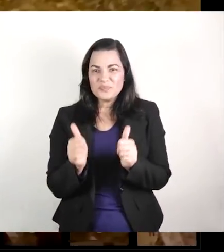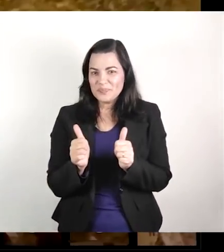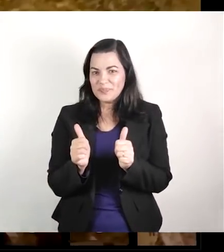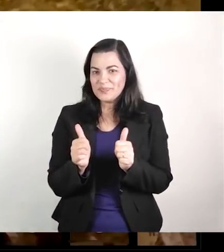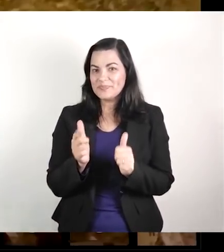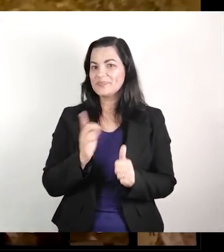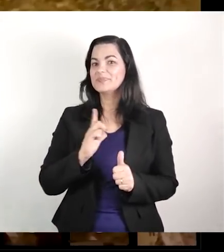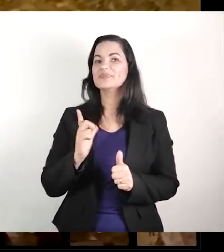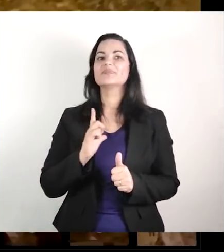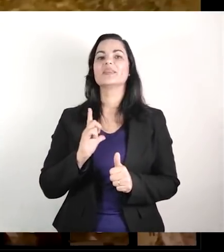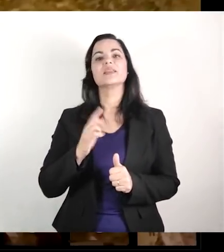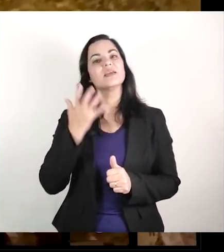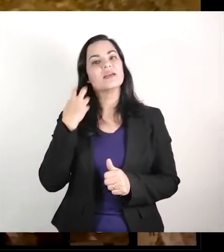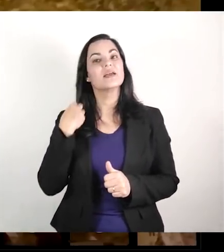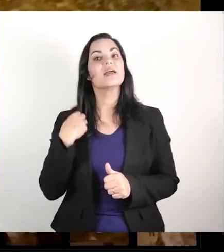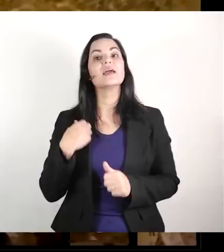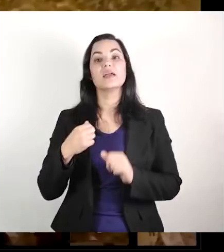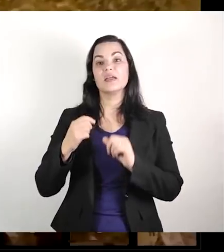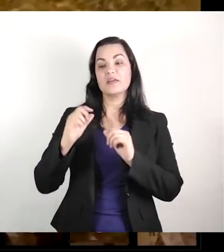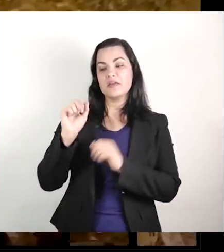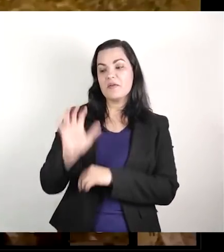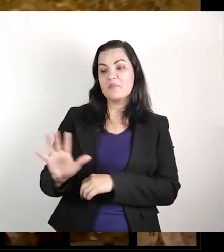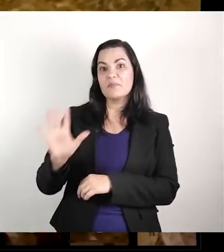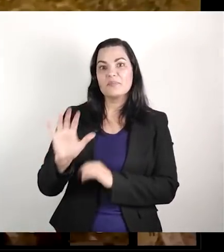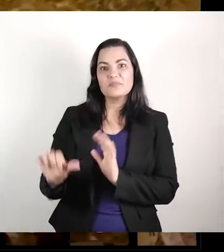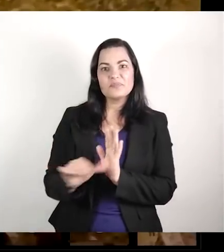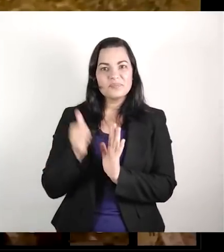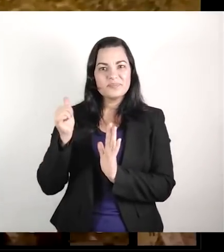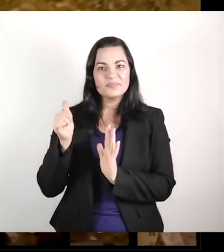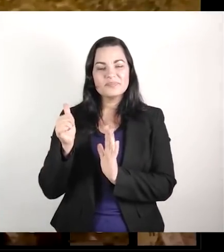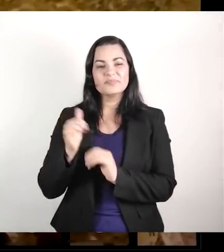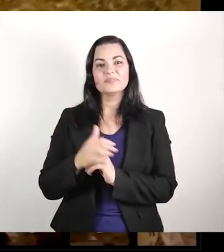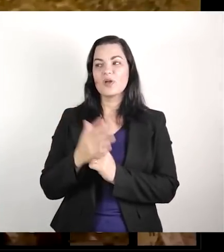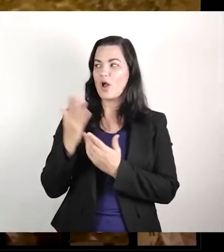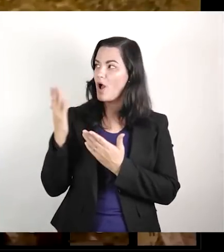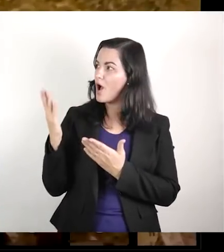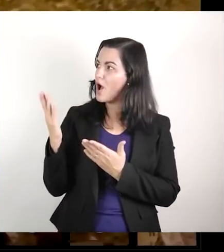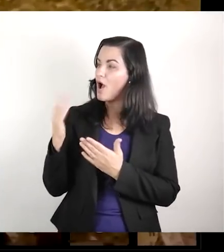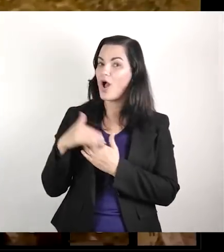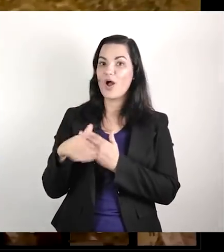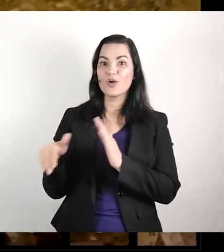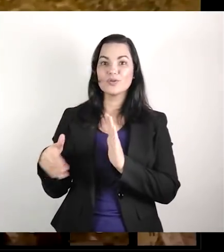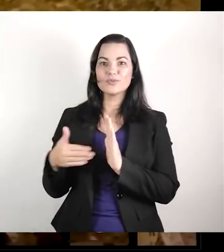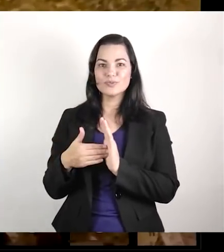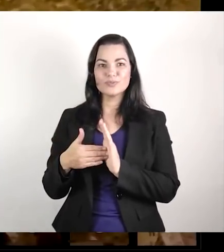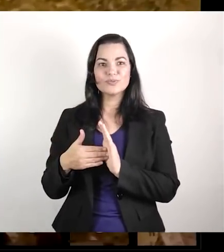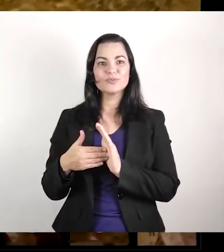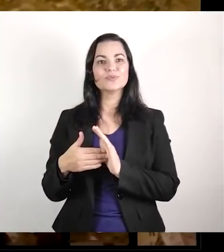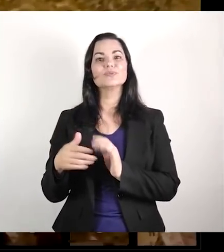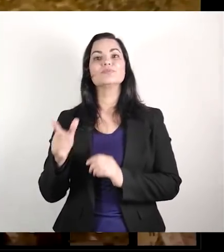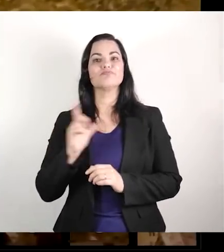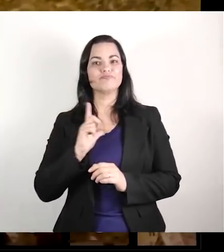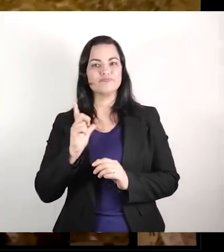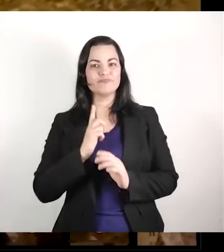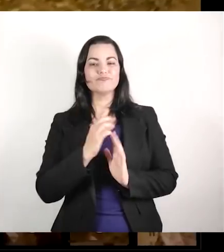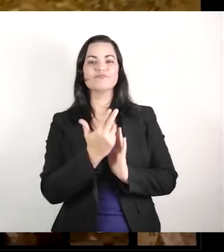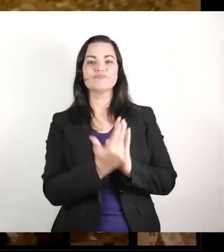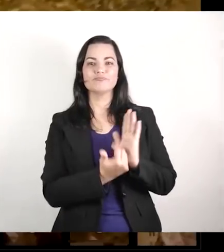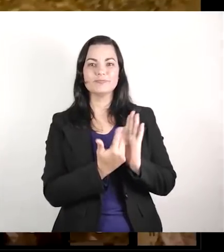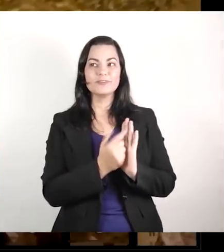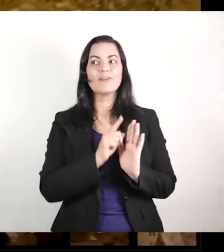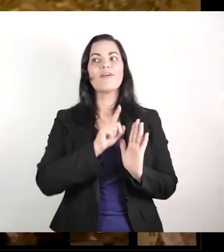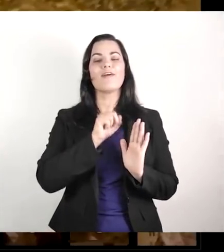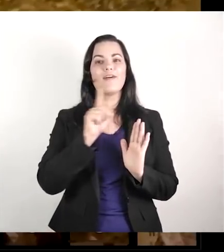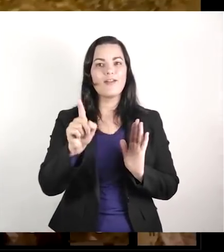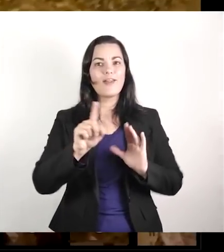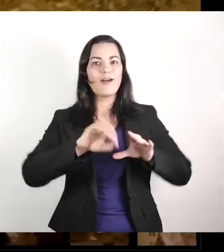Pronto, aqui temos uma primeira imagem. Olha só, tudo isso aqui está registrado